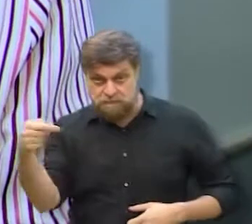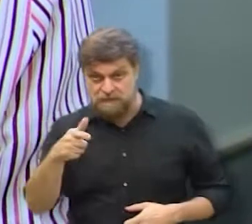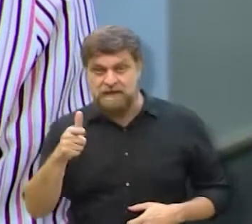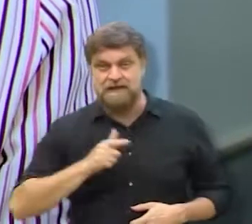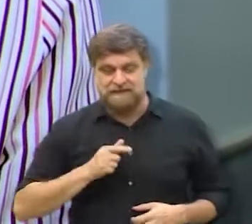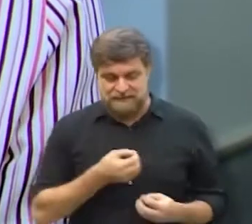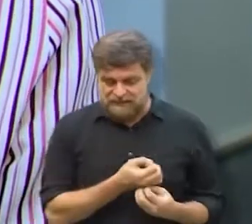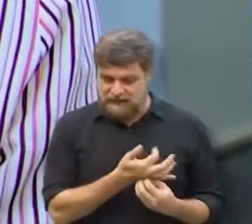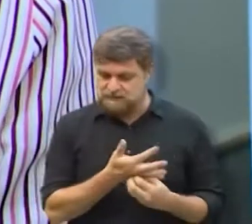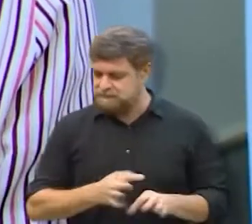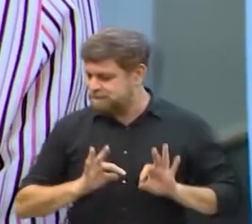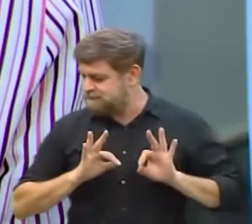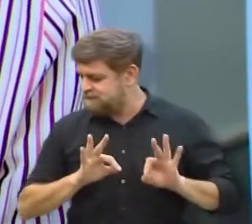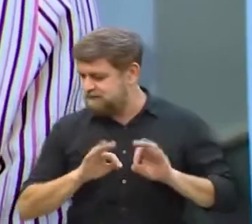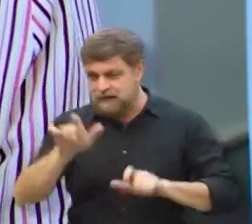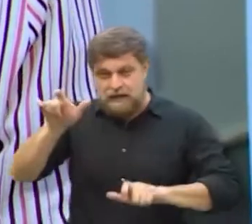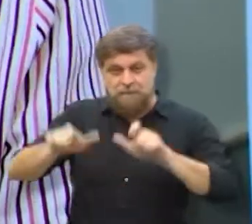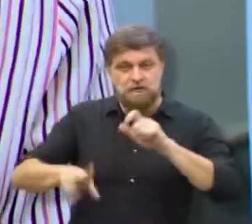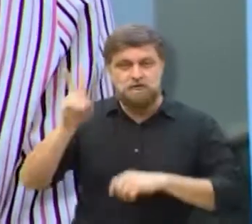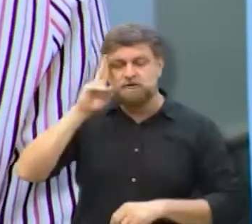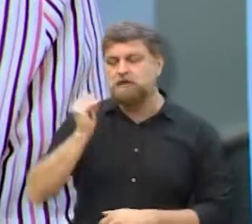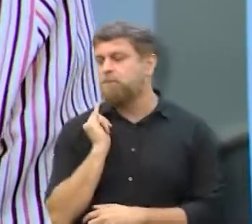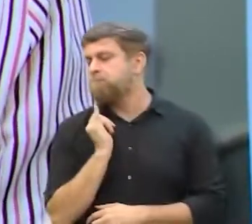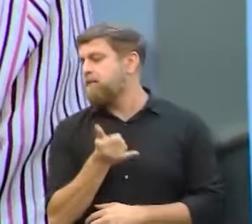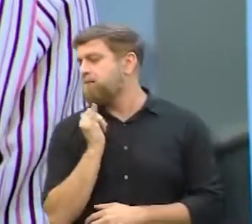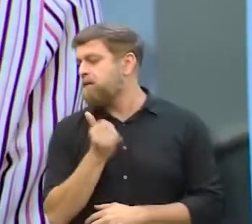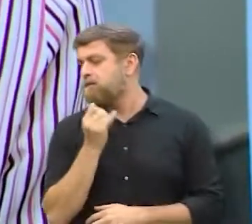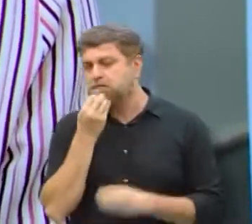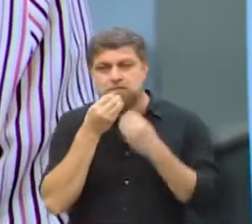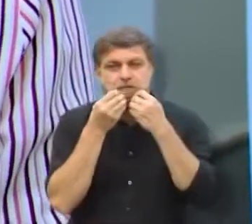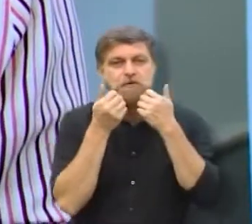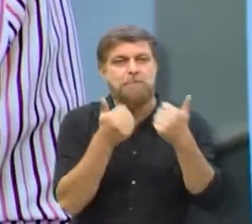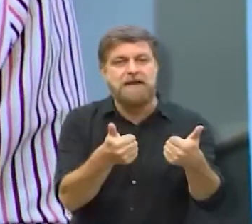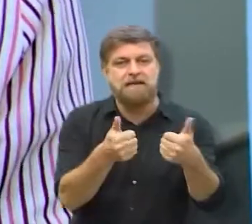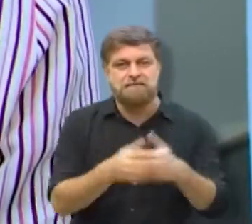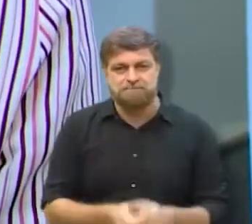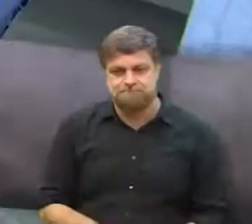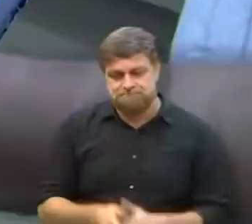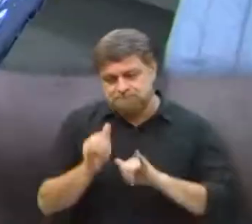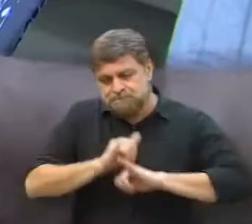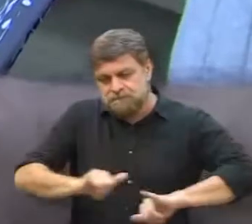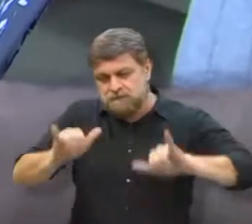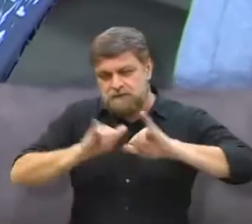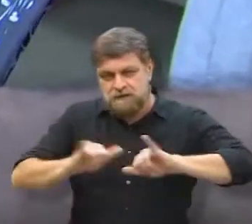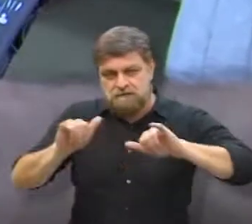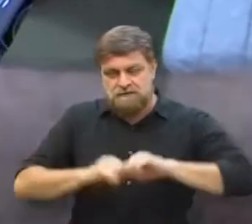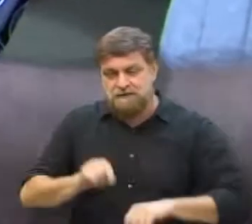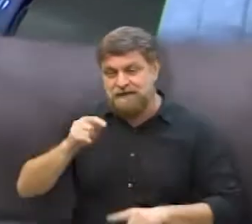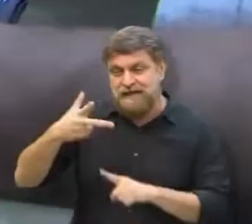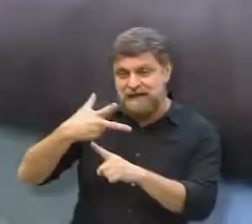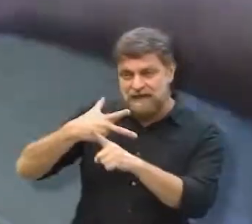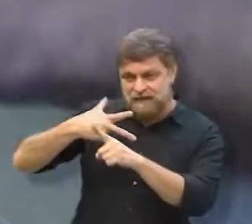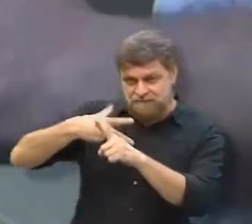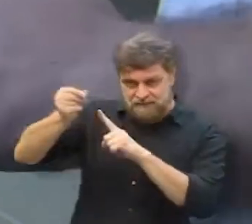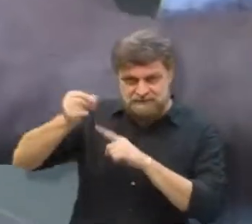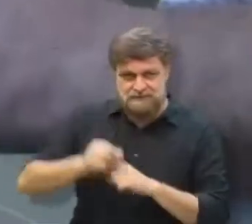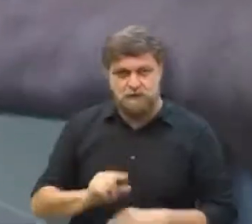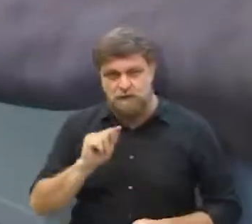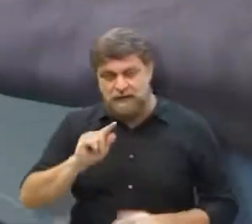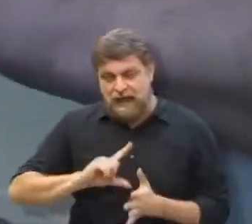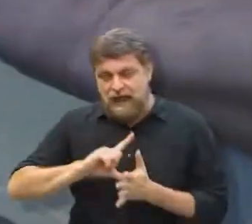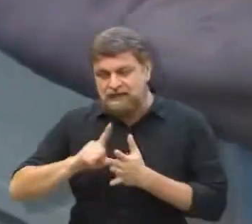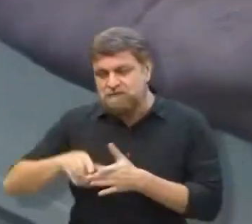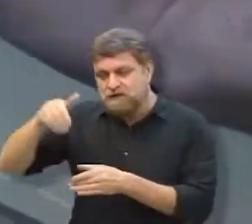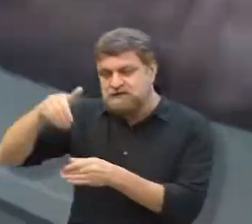maravilhosa, é um celeiro de grandes artistas e de gente que sabe contar a história maravilhosamente bem. A divulgação dos vencedores